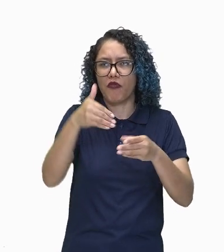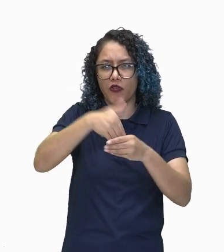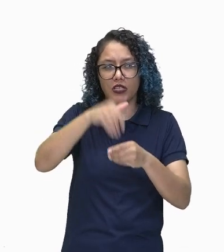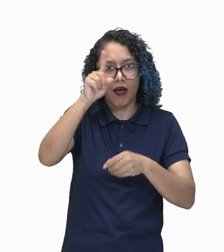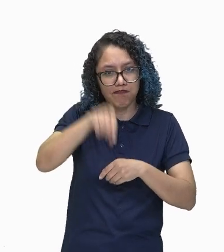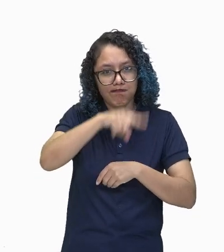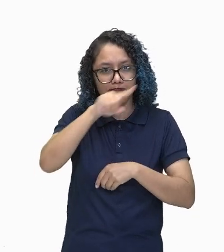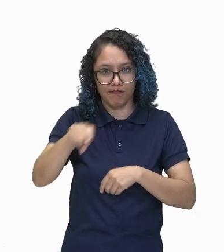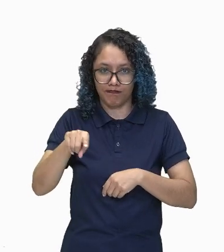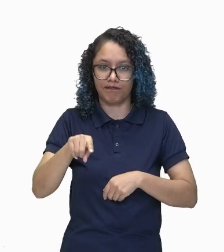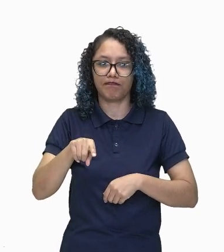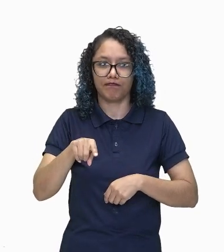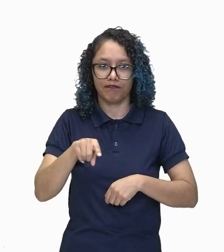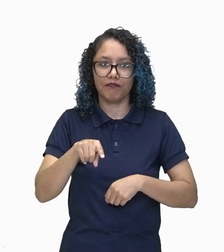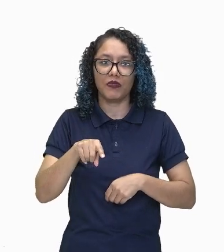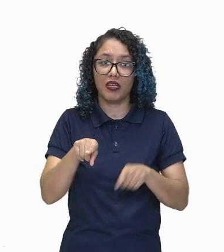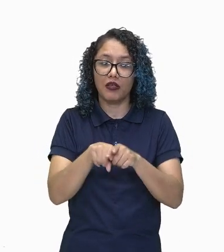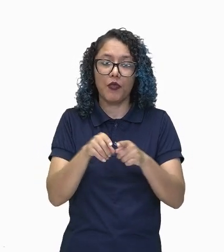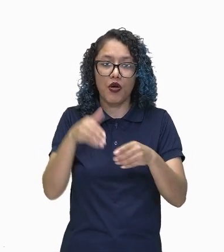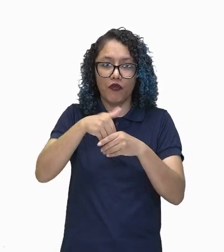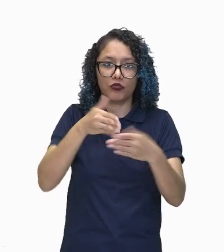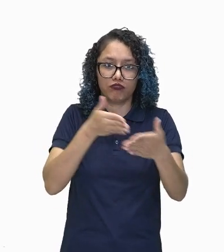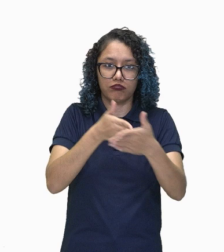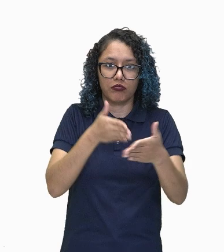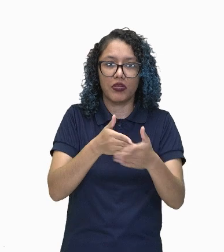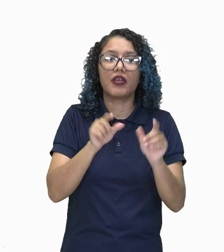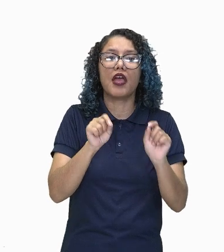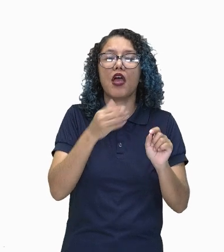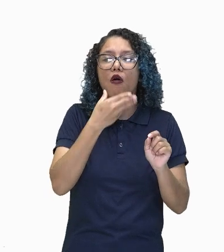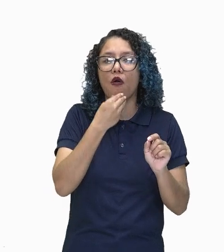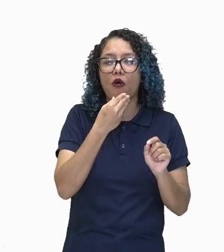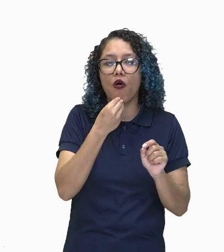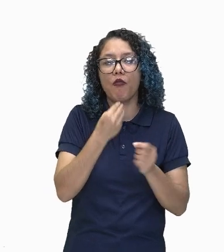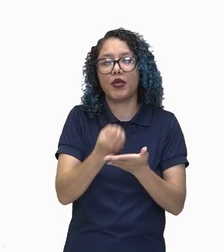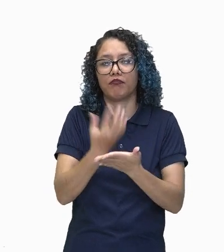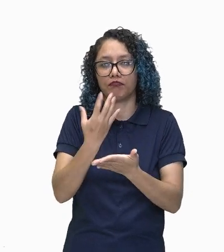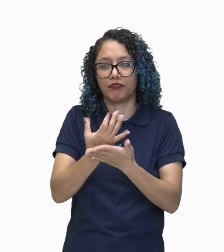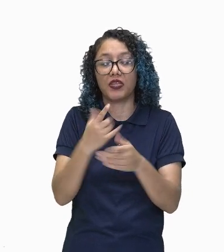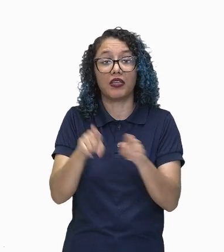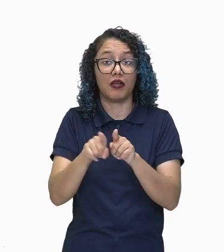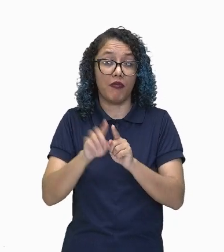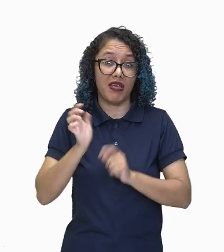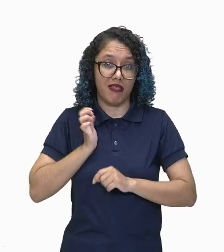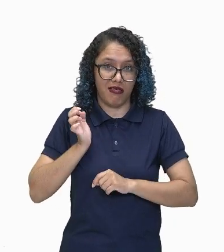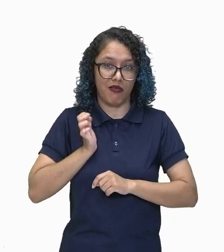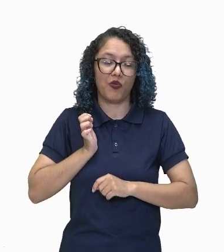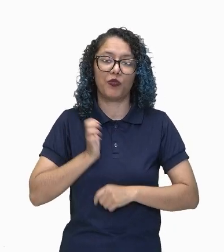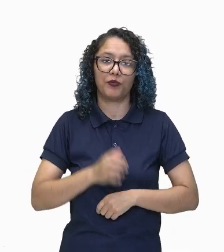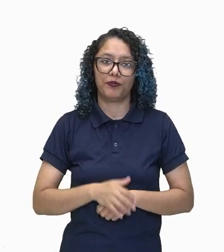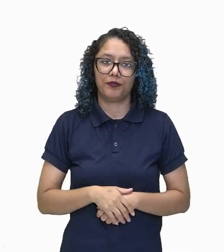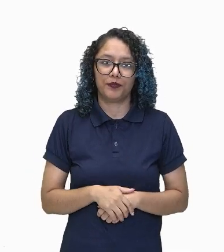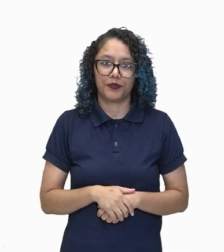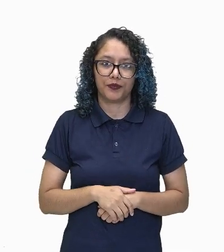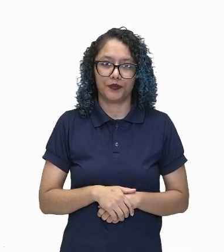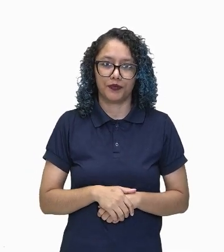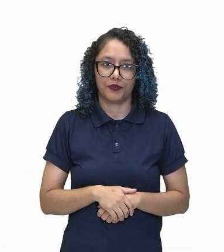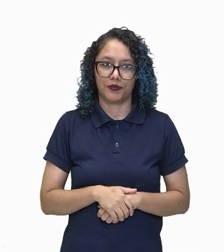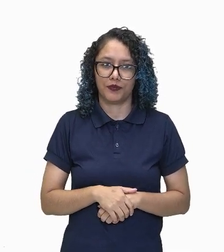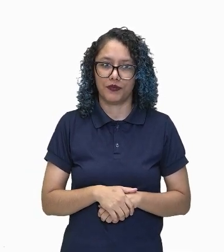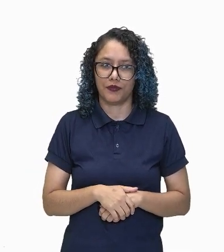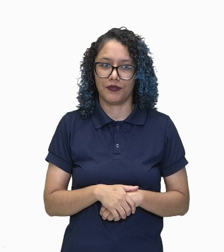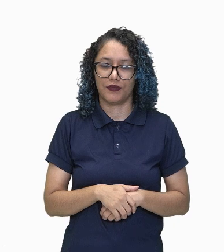O voto era restrito a homens alfabetizados e ricos, né? Você tinha que ter uma